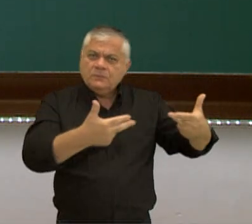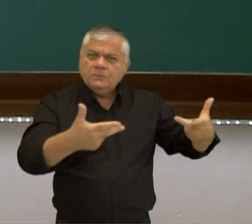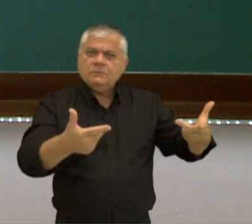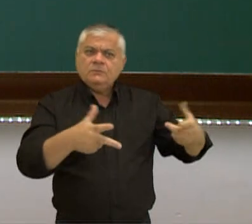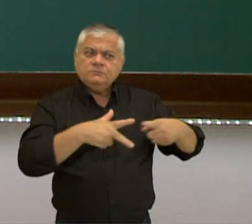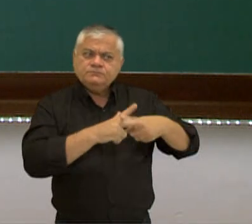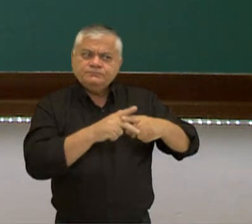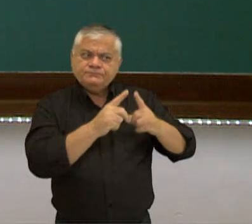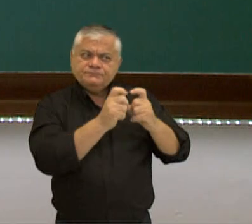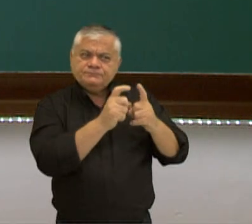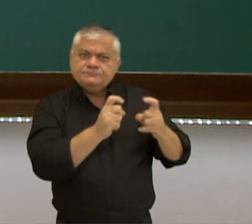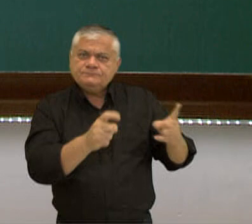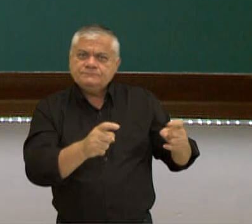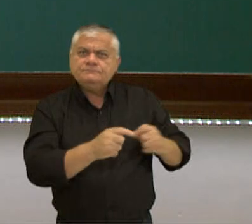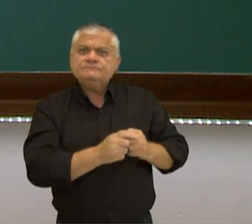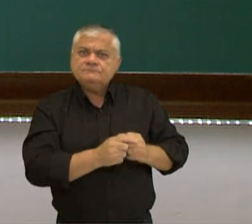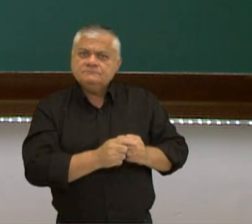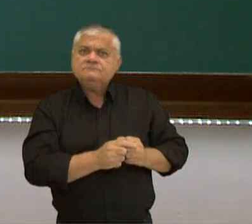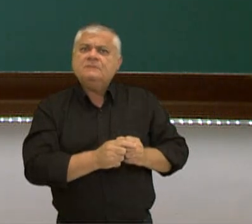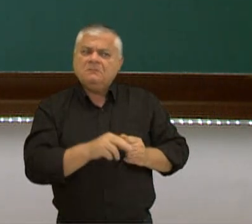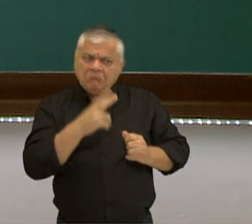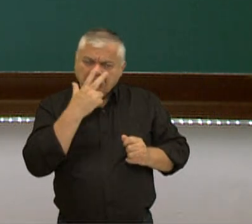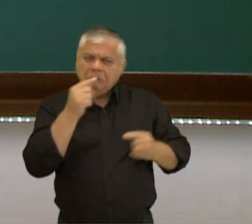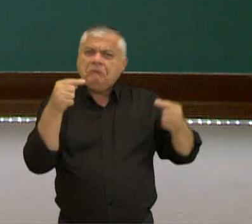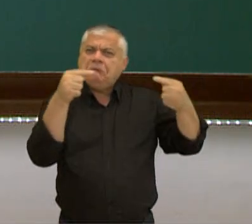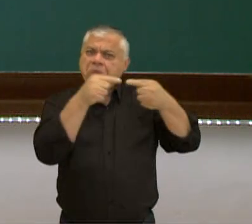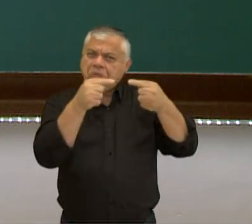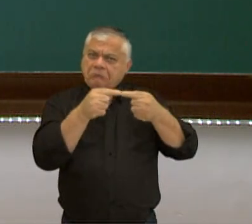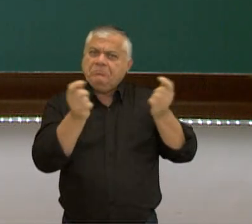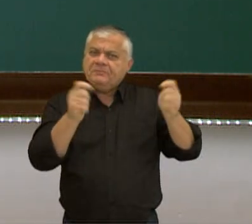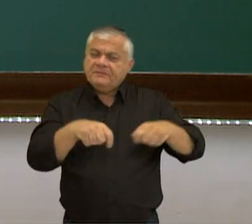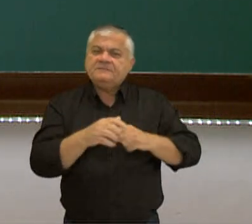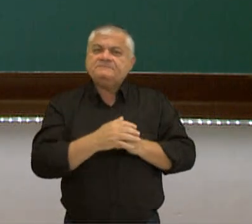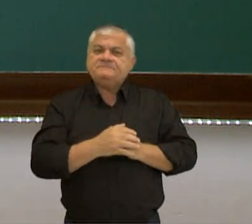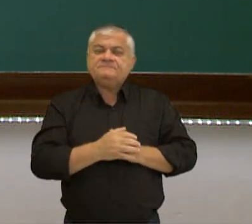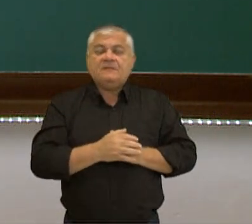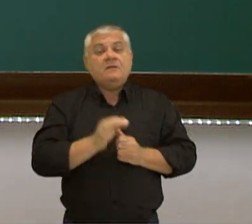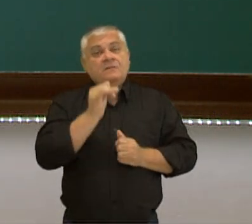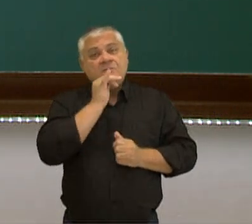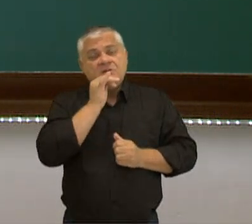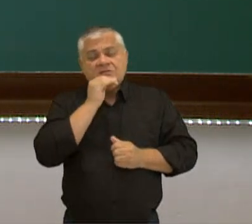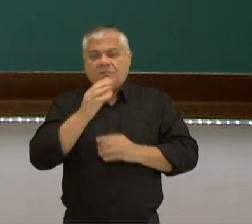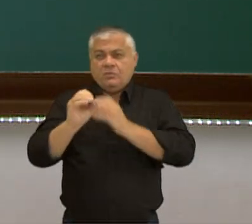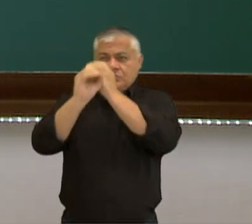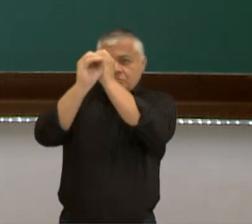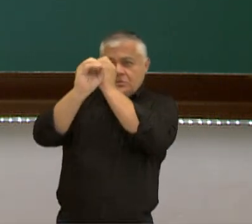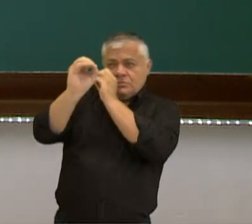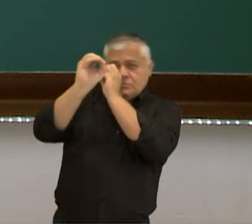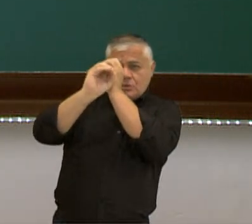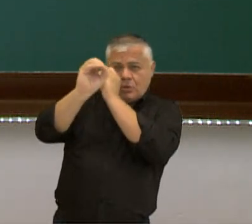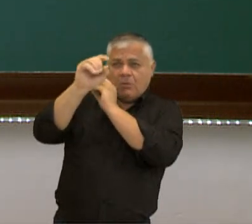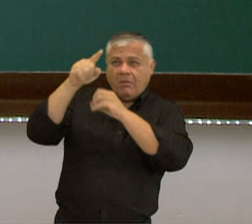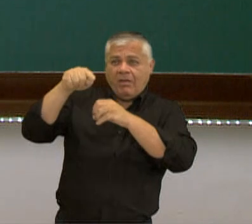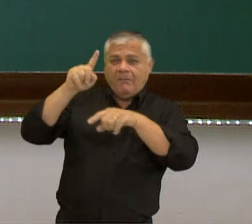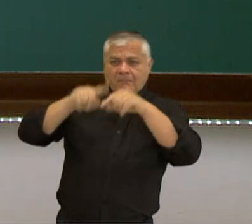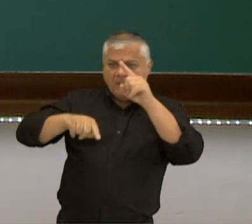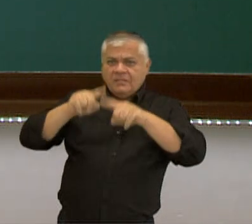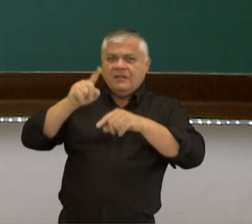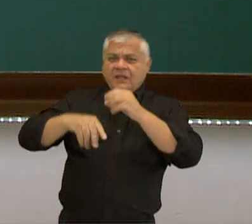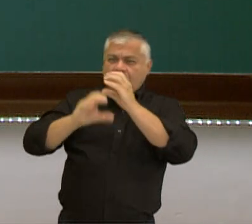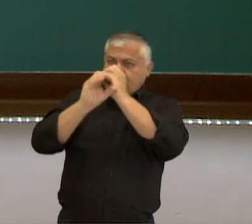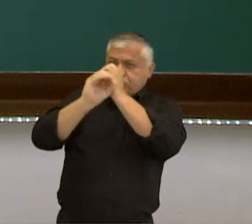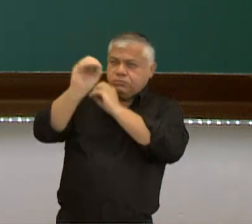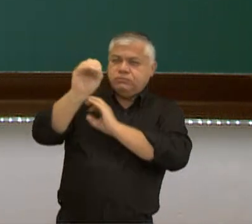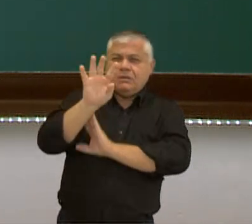da ciência, você tem maior eficácia sobre ela. Quer dizer, né, o telescópio foi um grande instrumento,